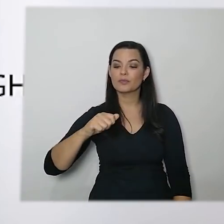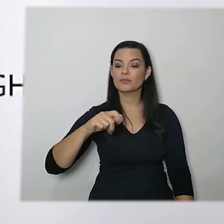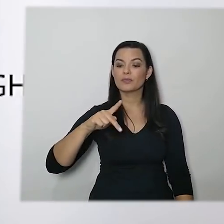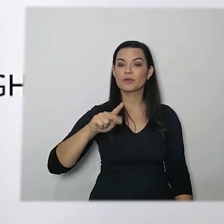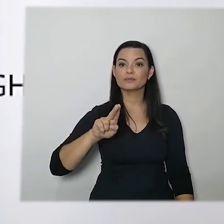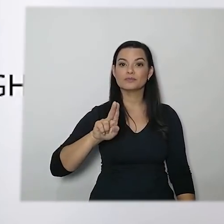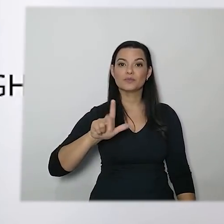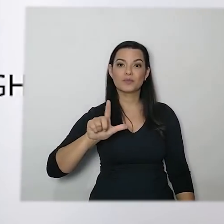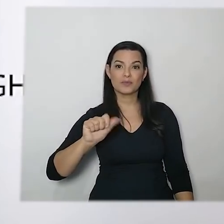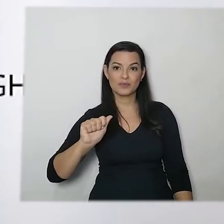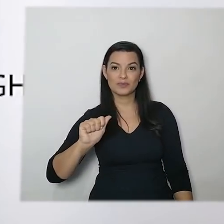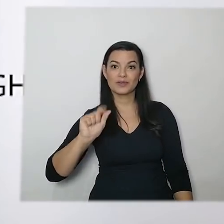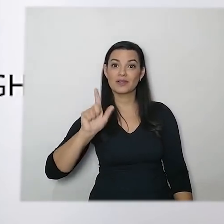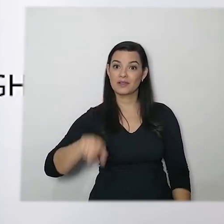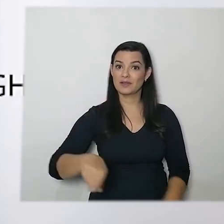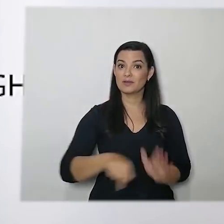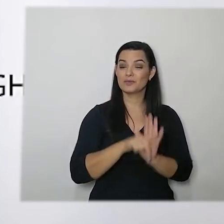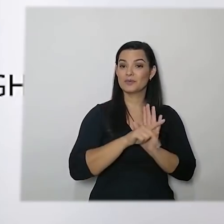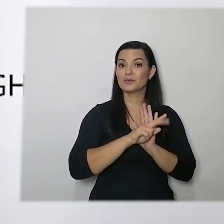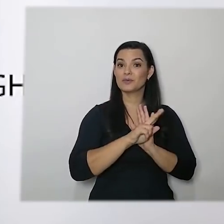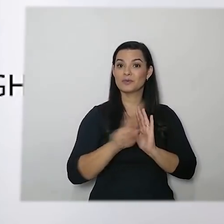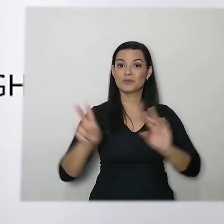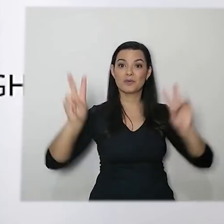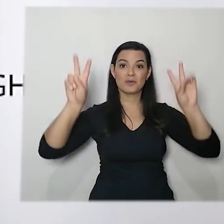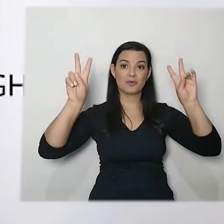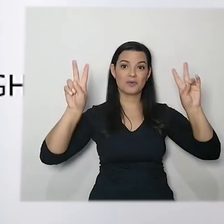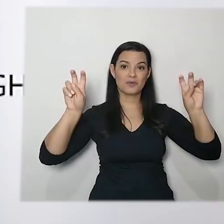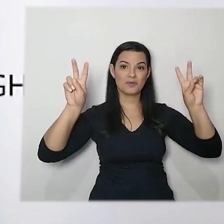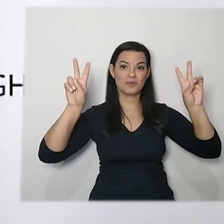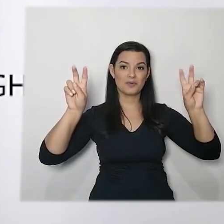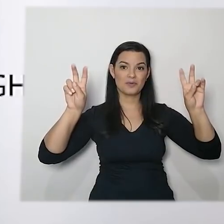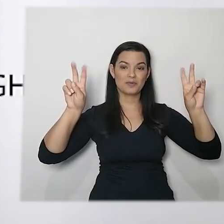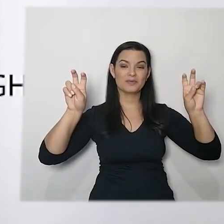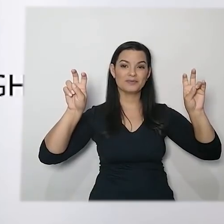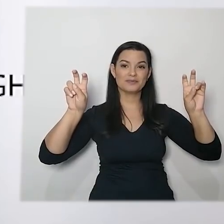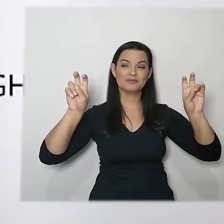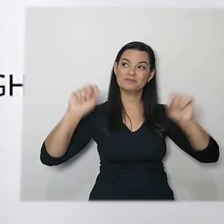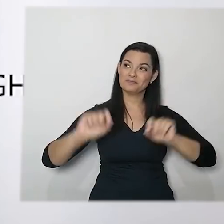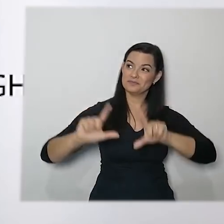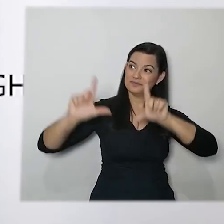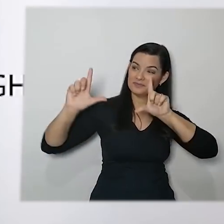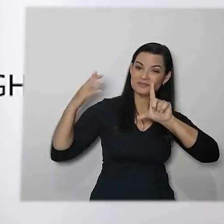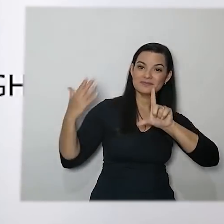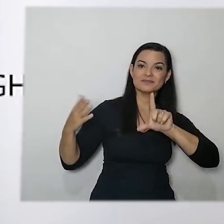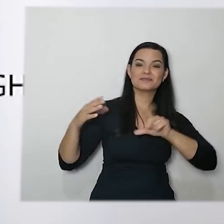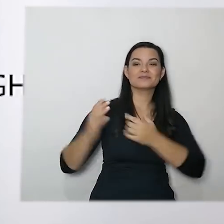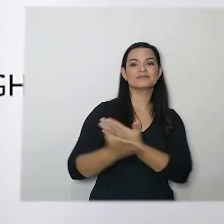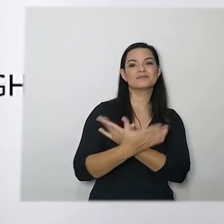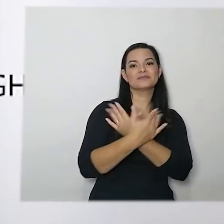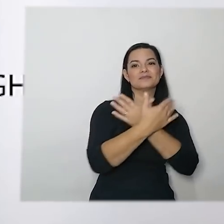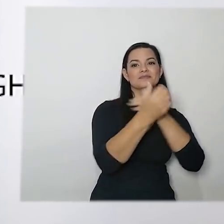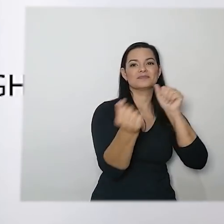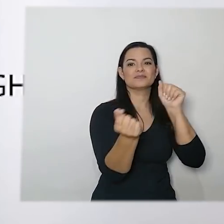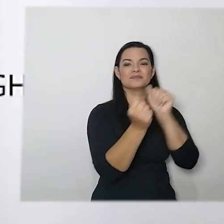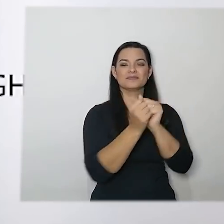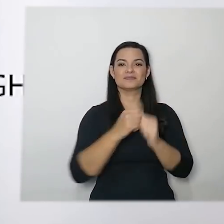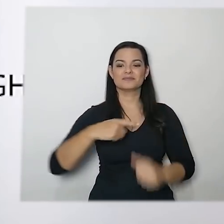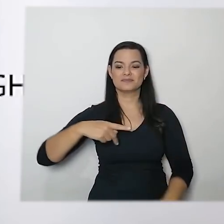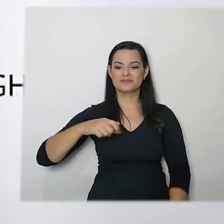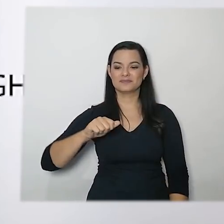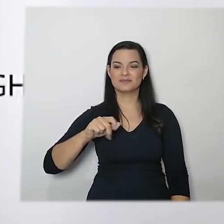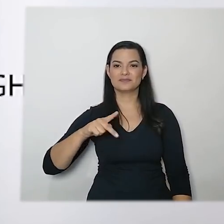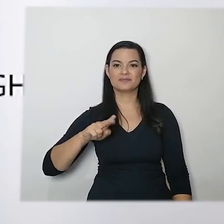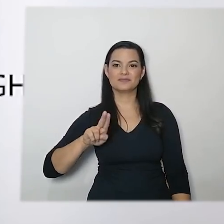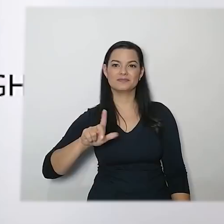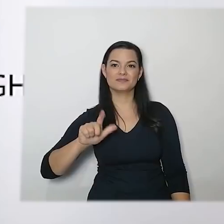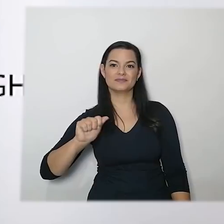inclusive é o nome do título da obra, Borboletas e Papoulas. Elas parecem estar ali bem tranquilas,